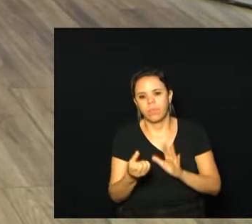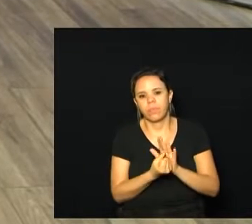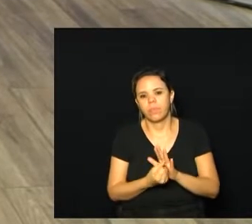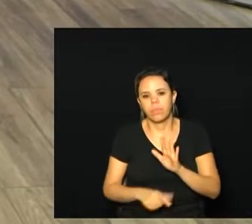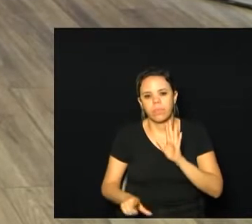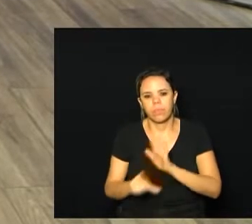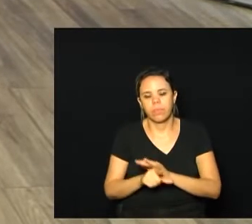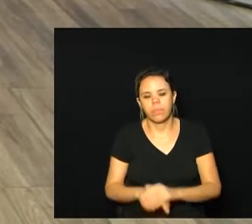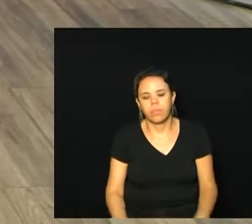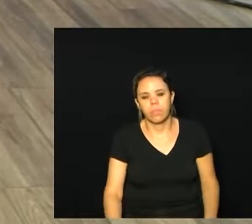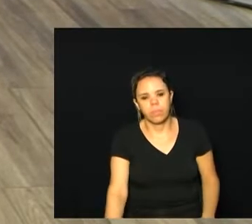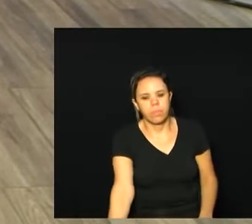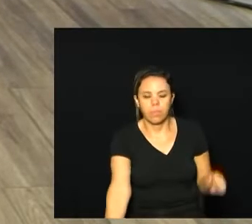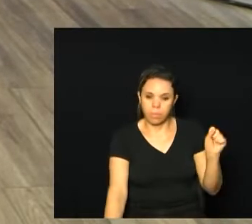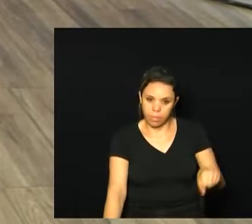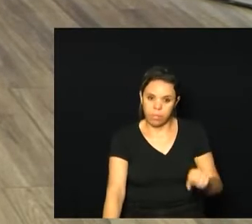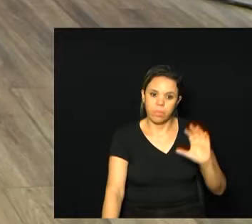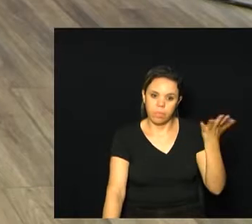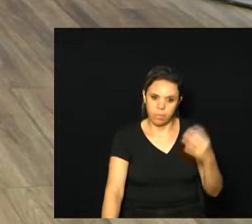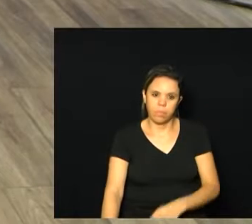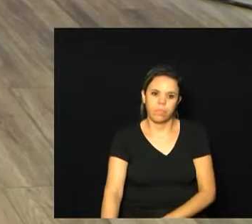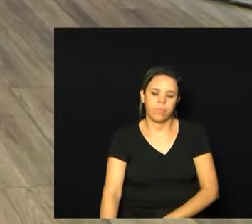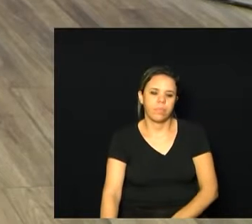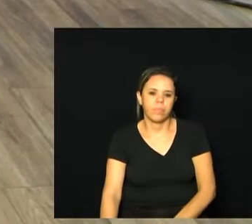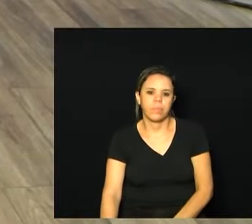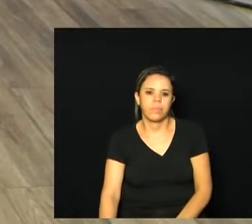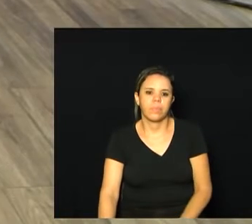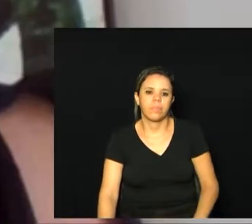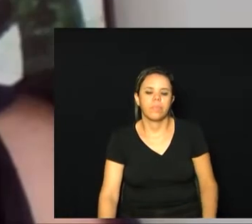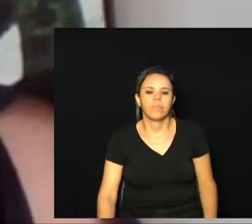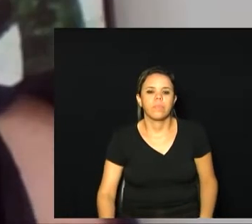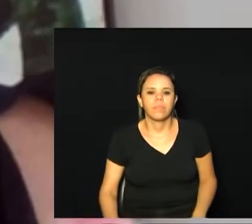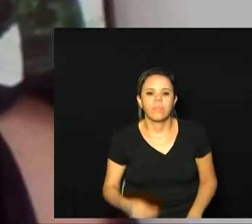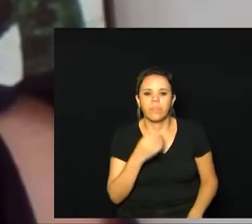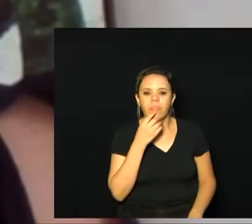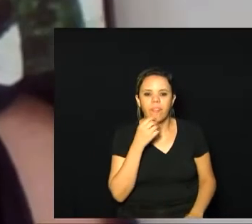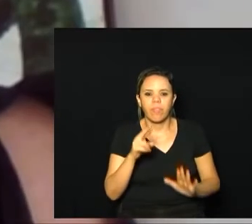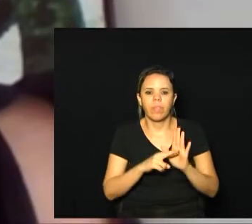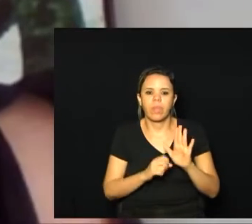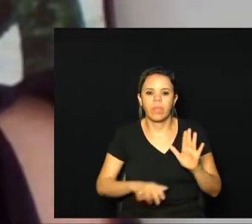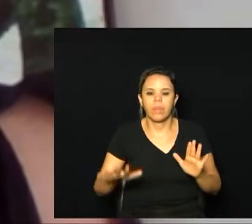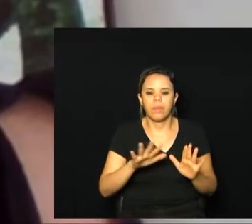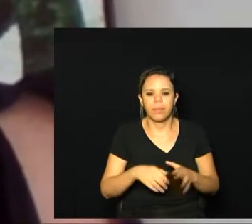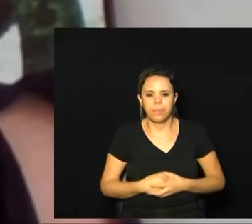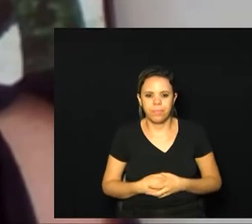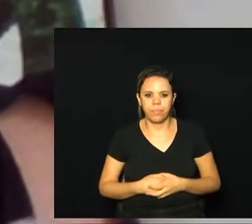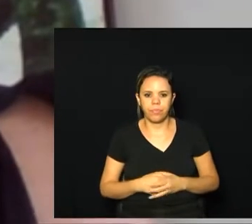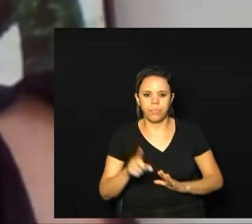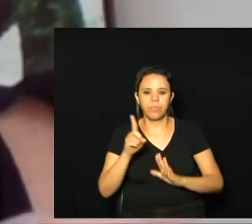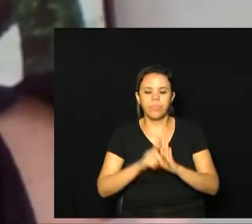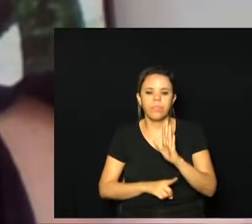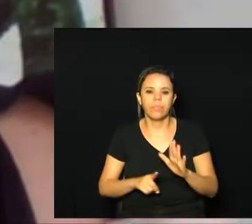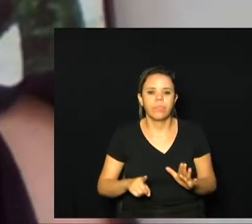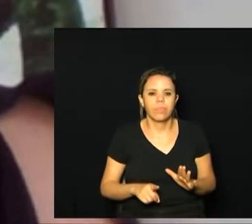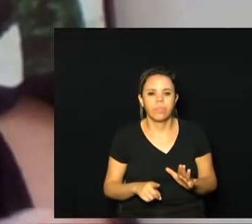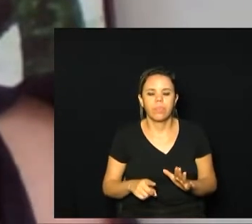legal? Provavelmente é isso que vai acontecer, né? O marco legal ele é uma norma geral, então, dentro do direito ambiental, a gente